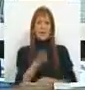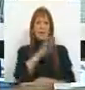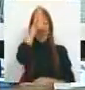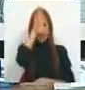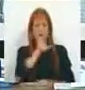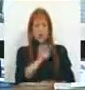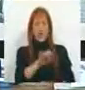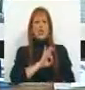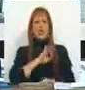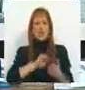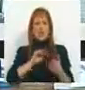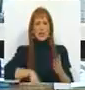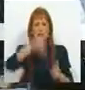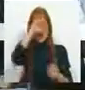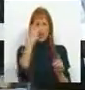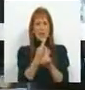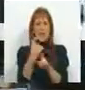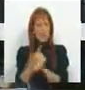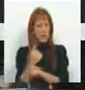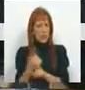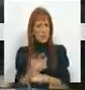Sr. Ministro, Srs. Secretários de Estado,